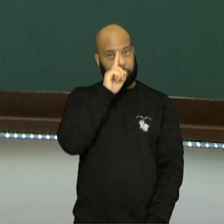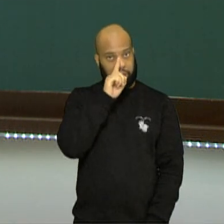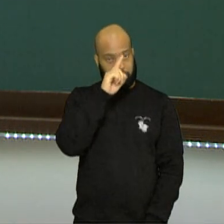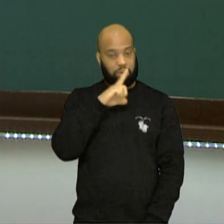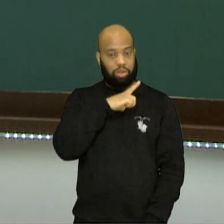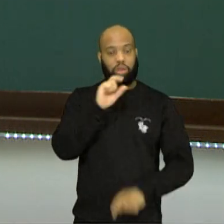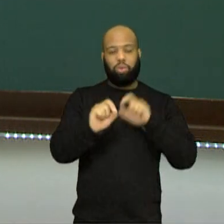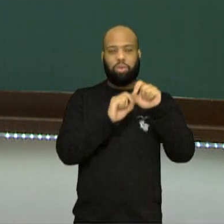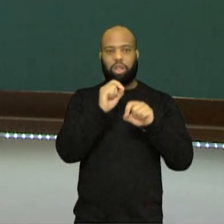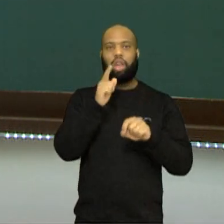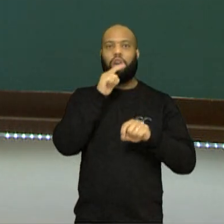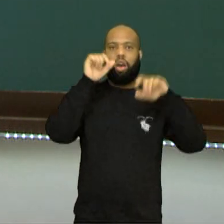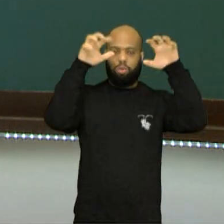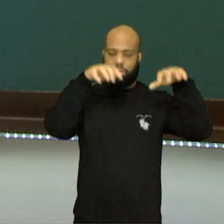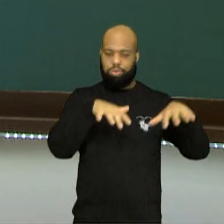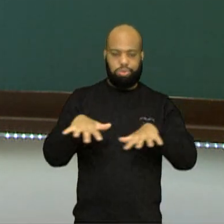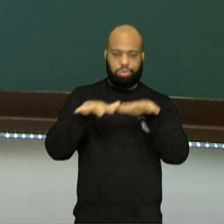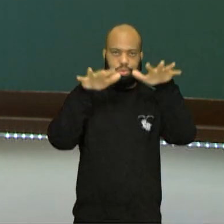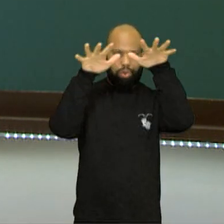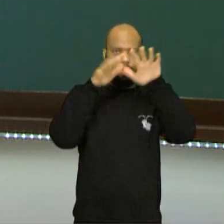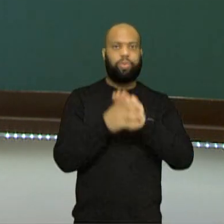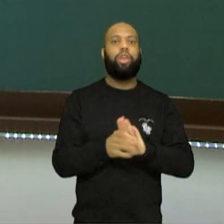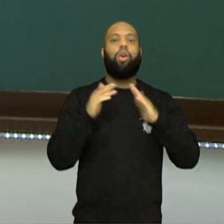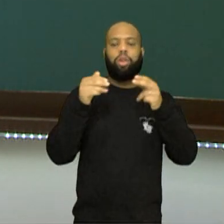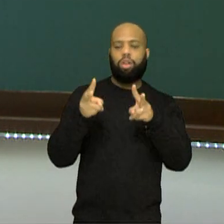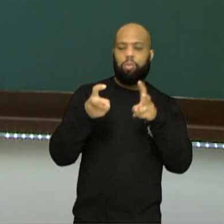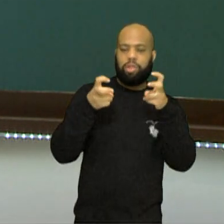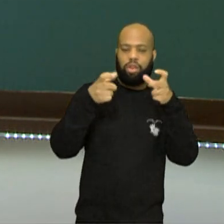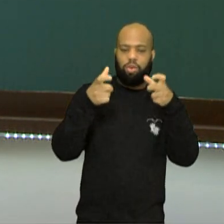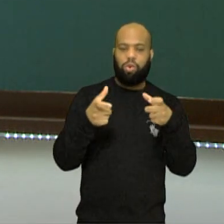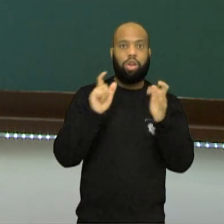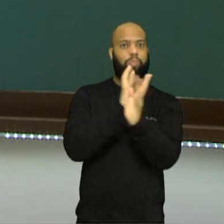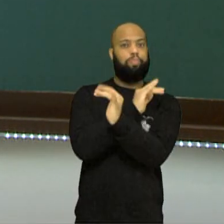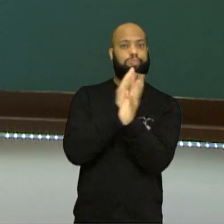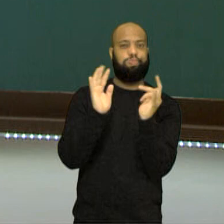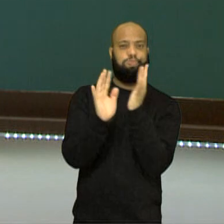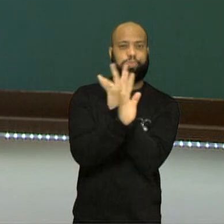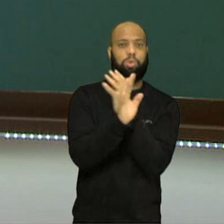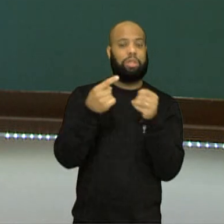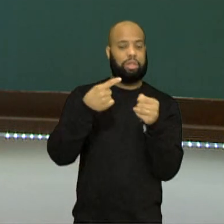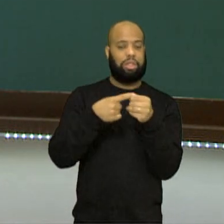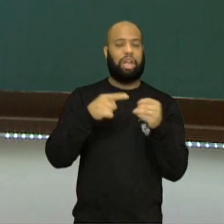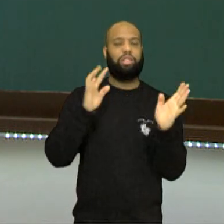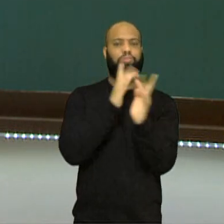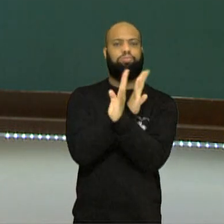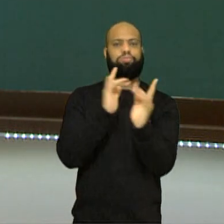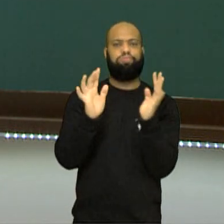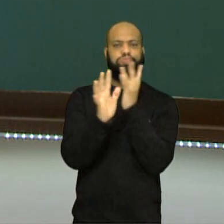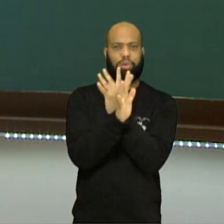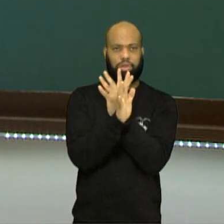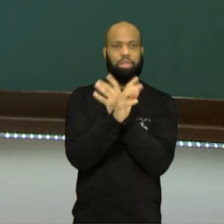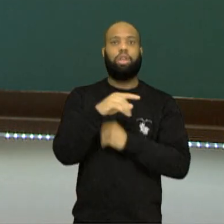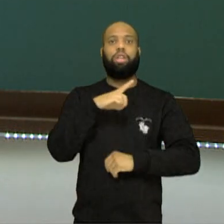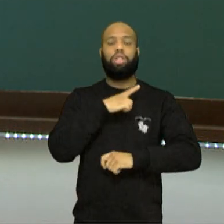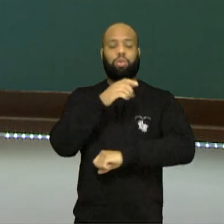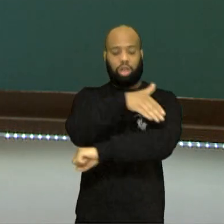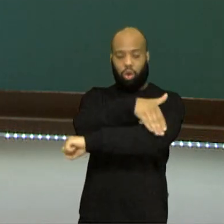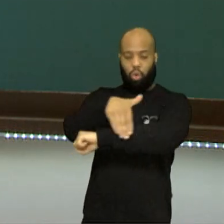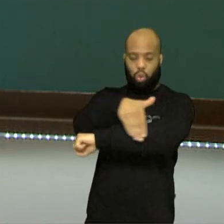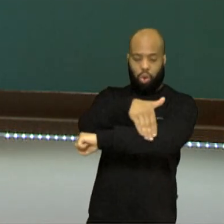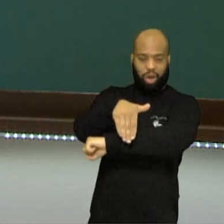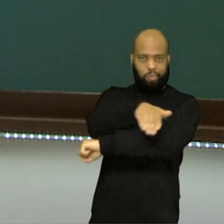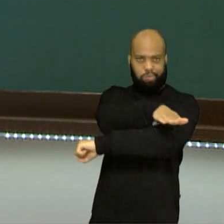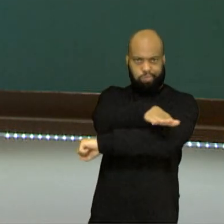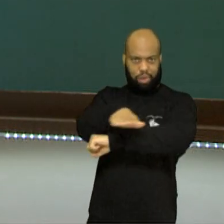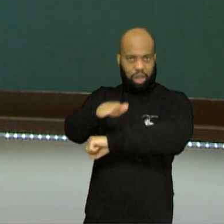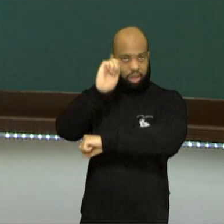nós percebemos isso nas grandes cidades. A impermeabilização. Então nós temos o asfalto, né,